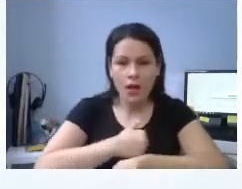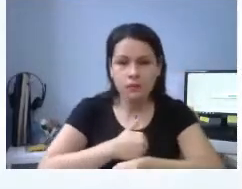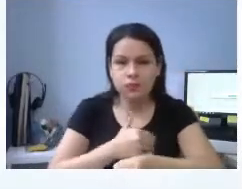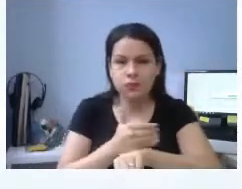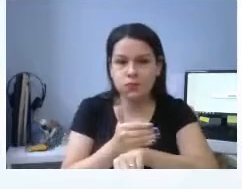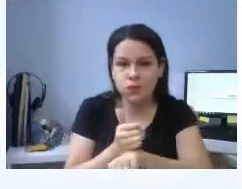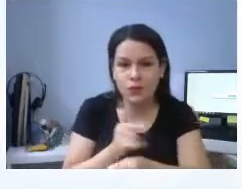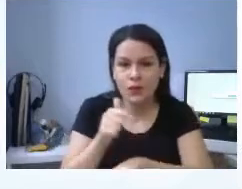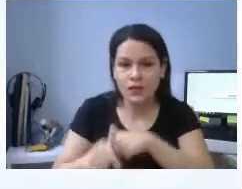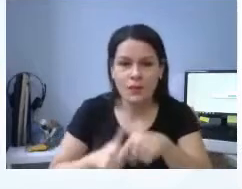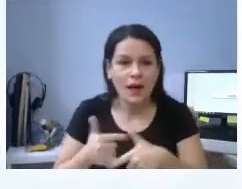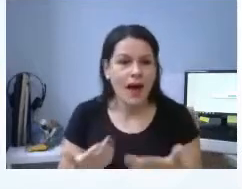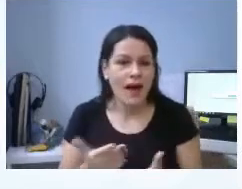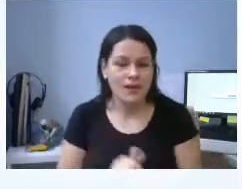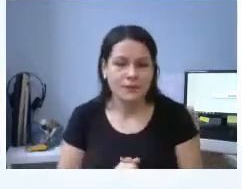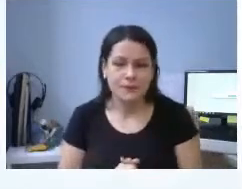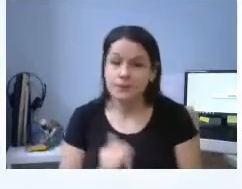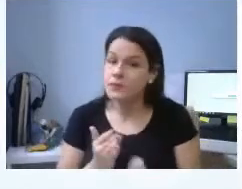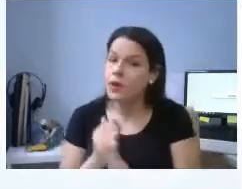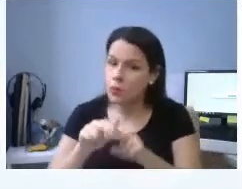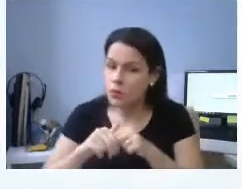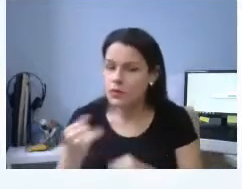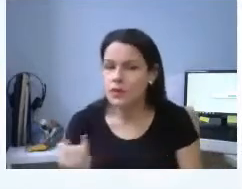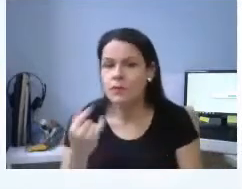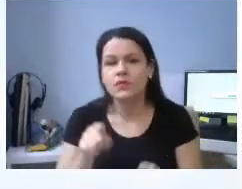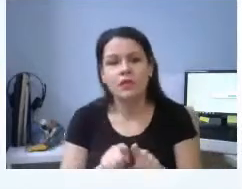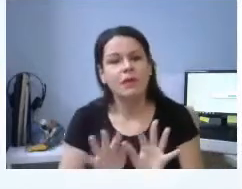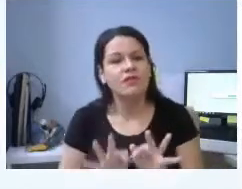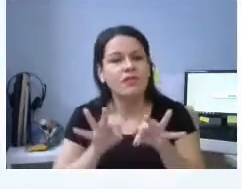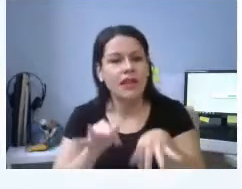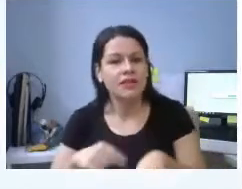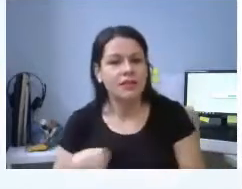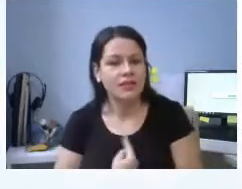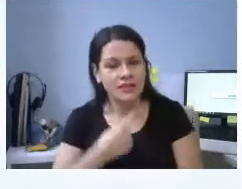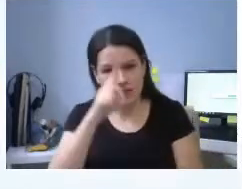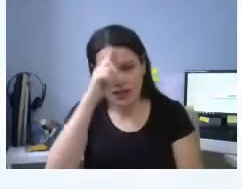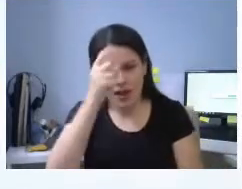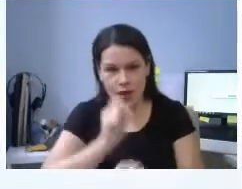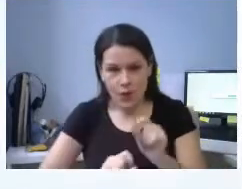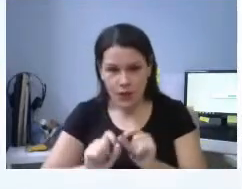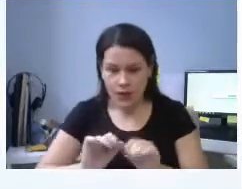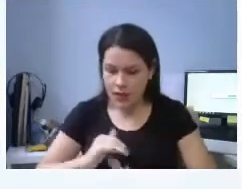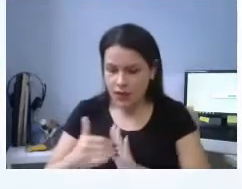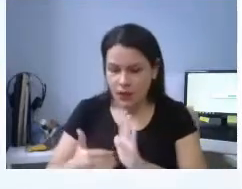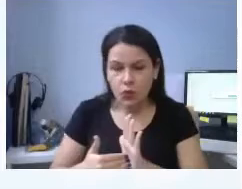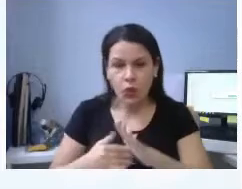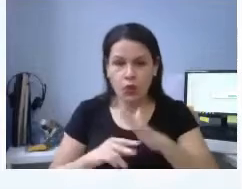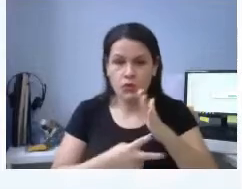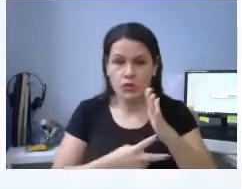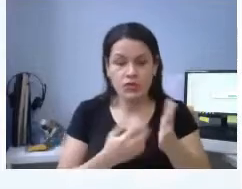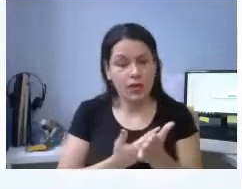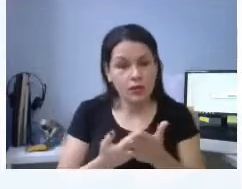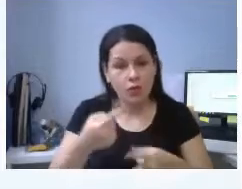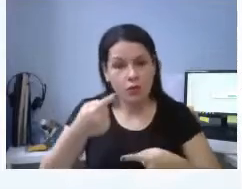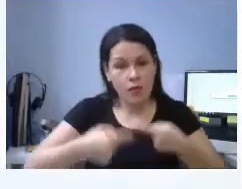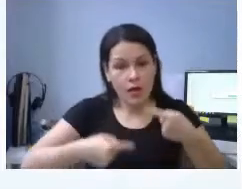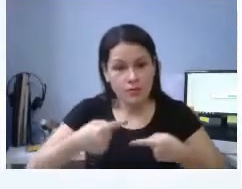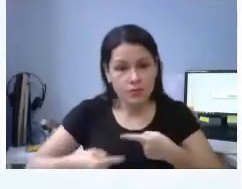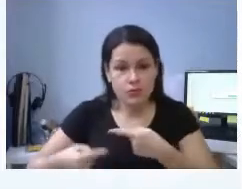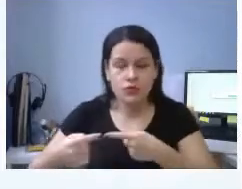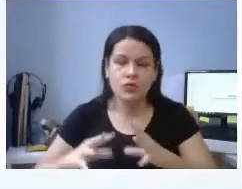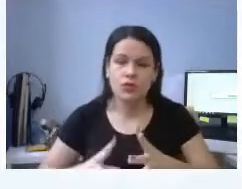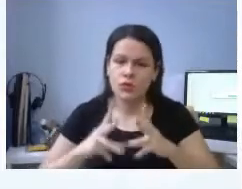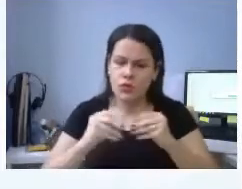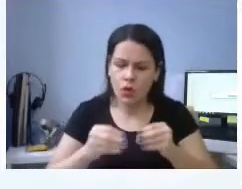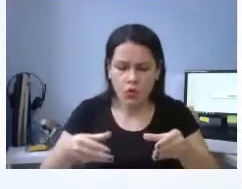desenvolvida. Então, eu acho que é importante, e finalizando, que os sindicatos, as entidades sindicais têm que começar a discutir, os sindicatos